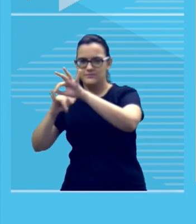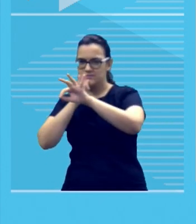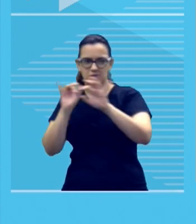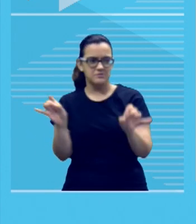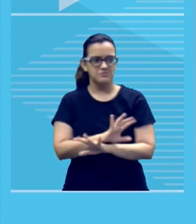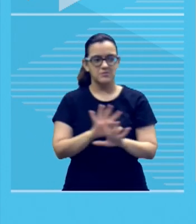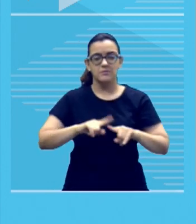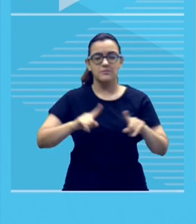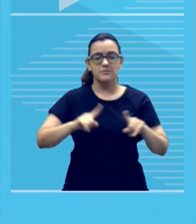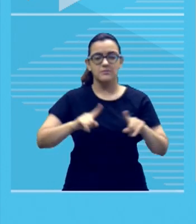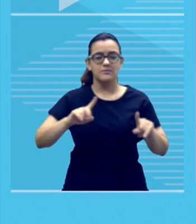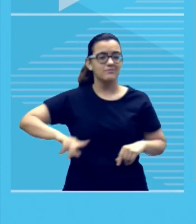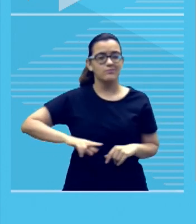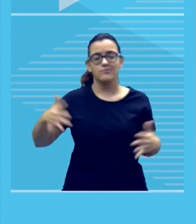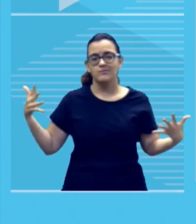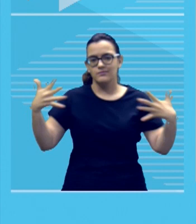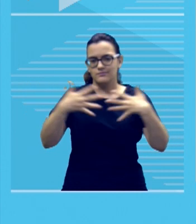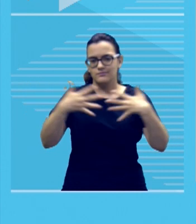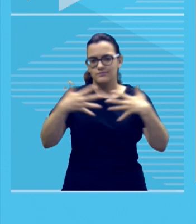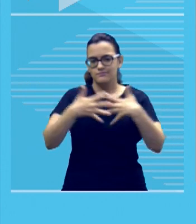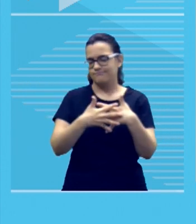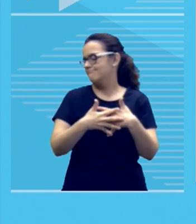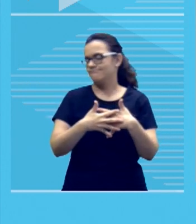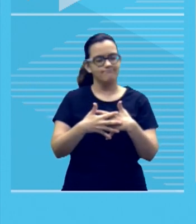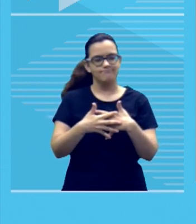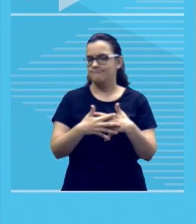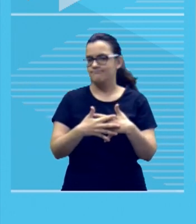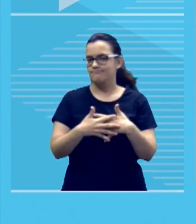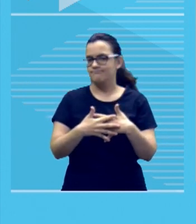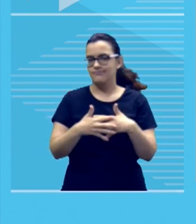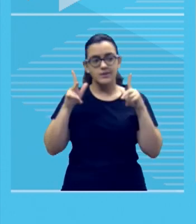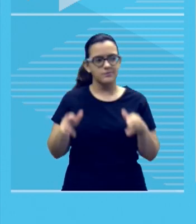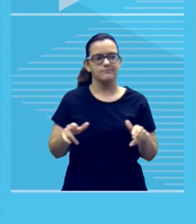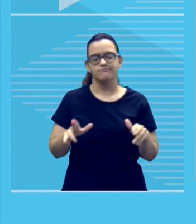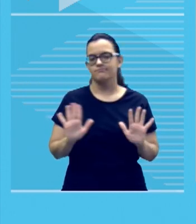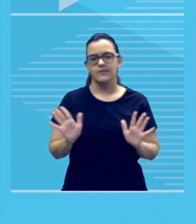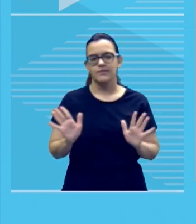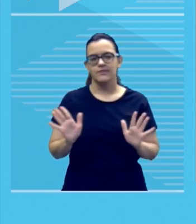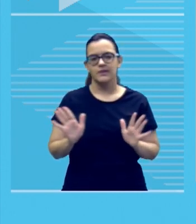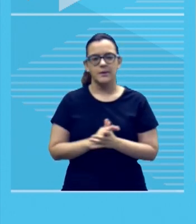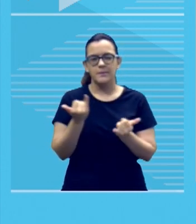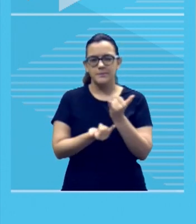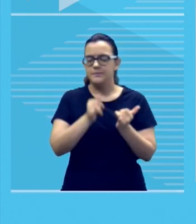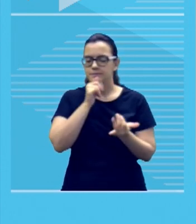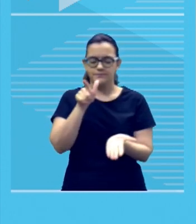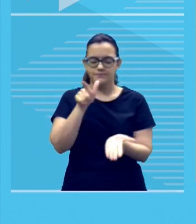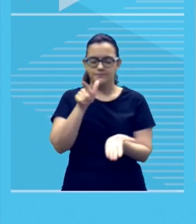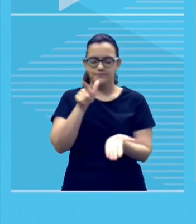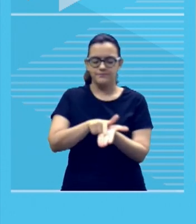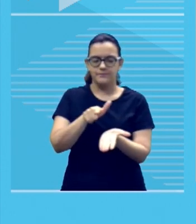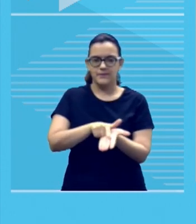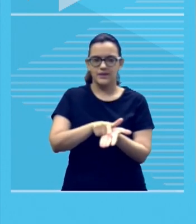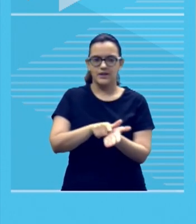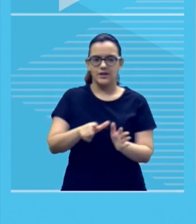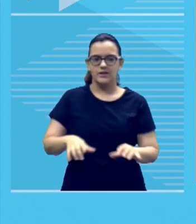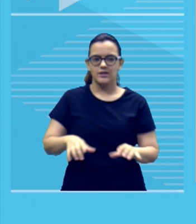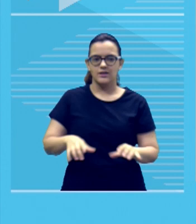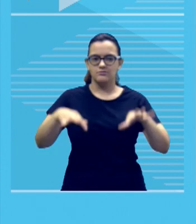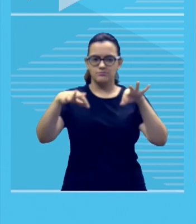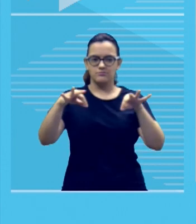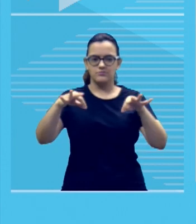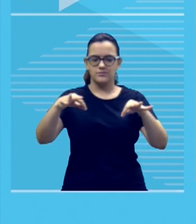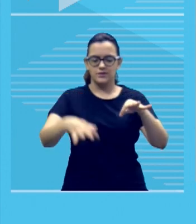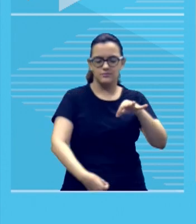ser isomerias seis ombros tem que ser composto diferentes como é o mesmo composto não maisômero não há esse tipo de isomeria por isso que a resposta é a letra D